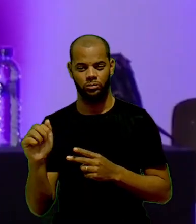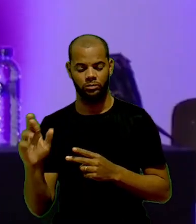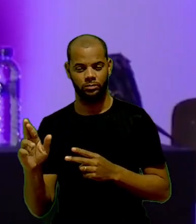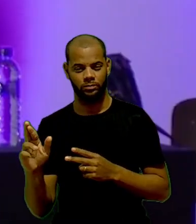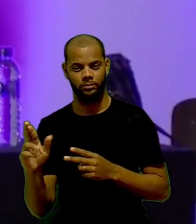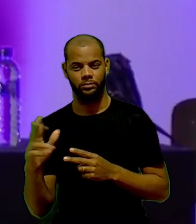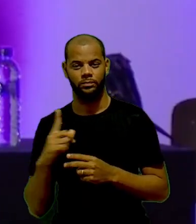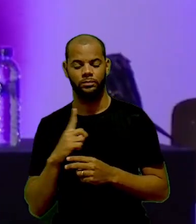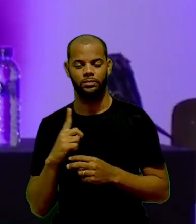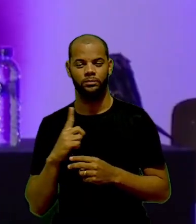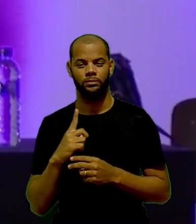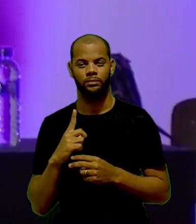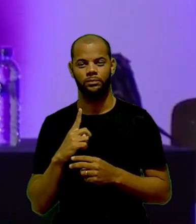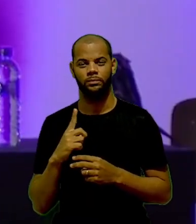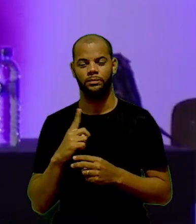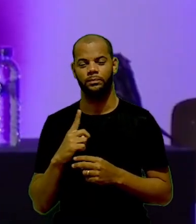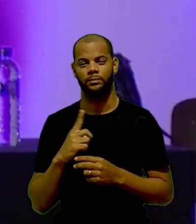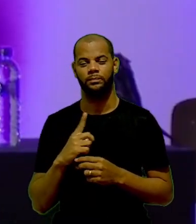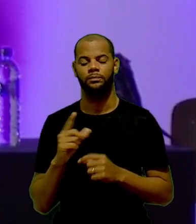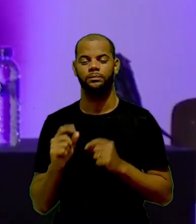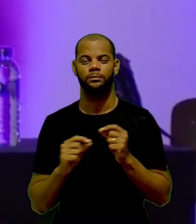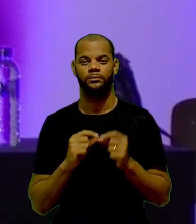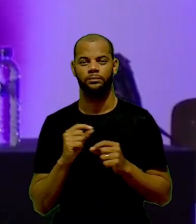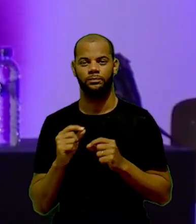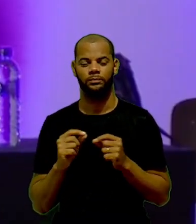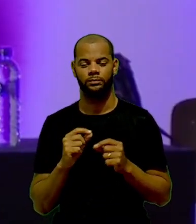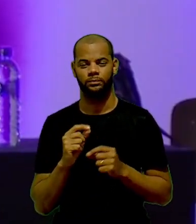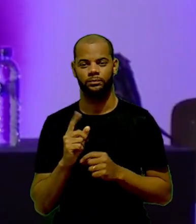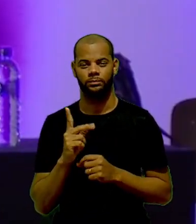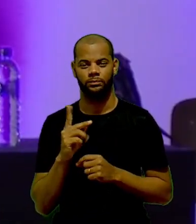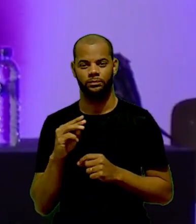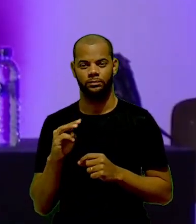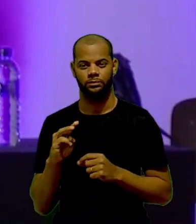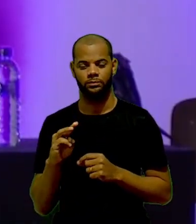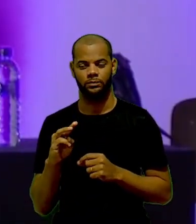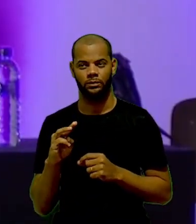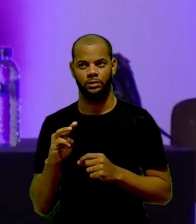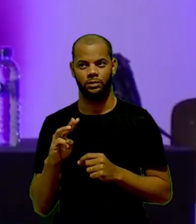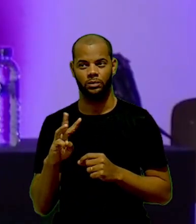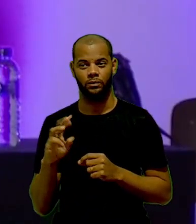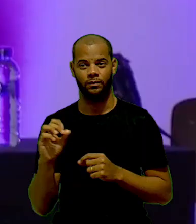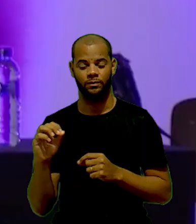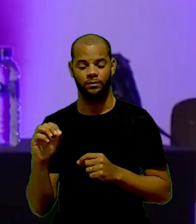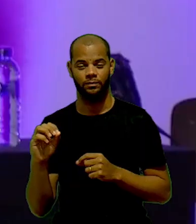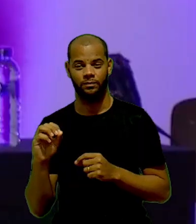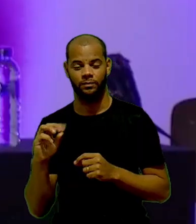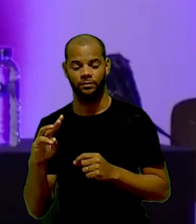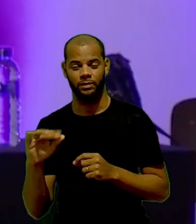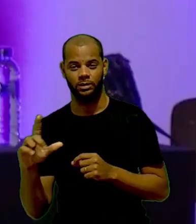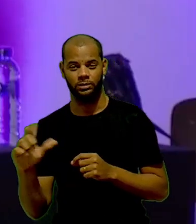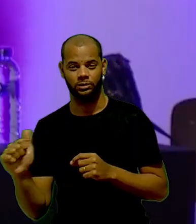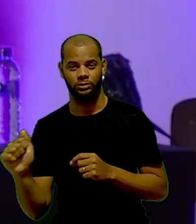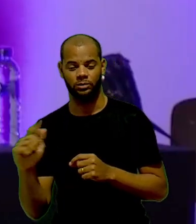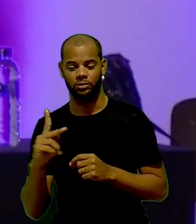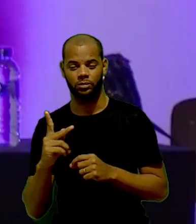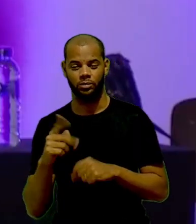a energia expressa em kWh por metro quadrado. Aqui eu tenho, nessa escala